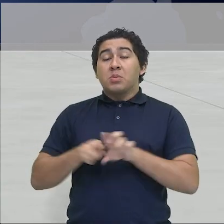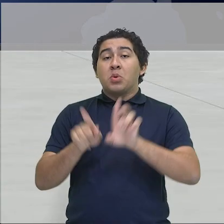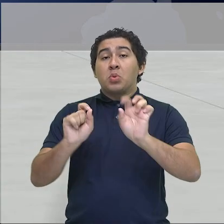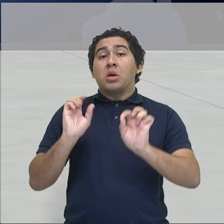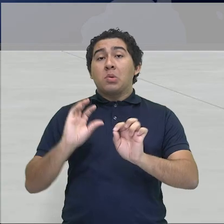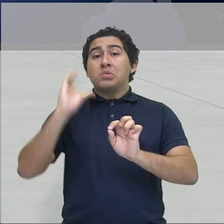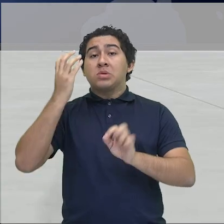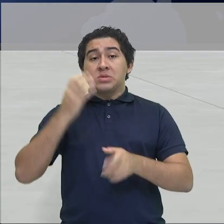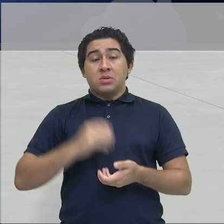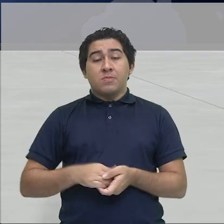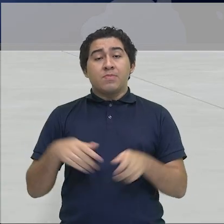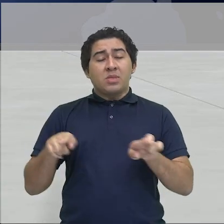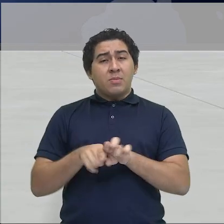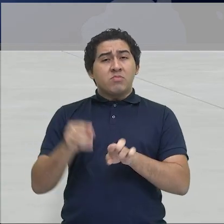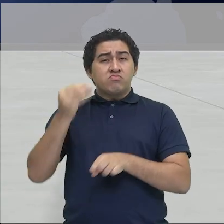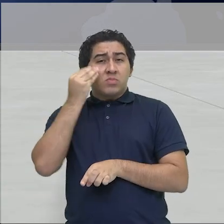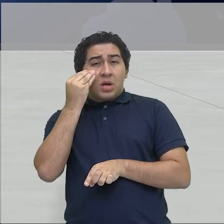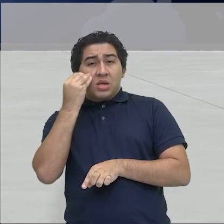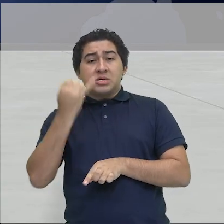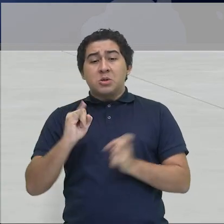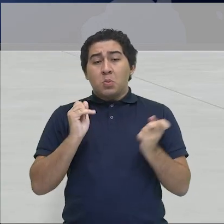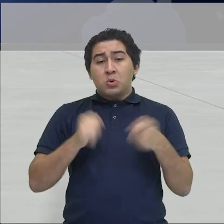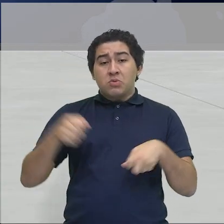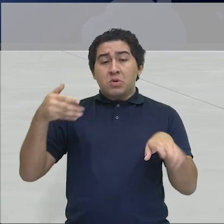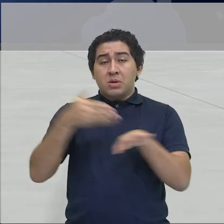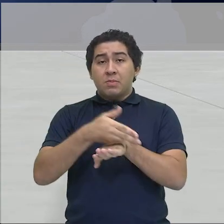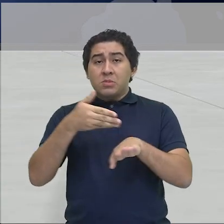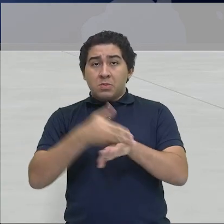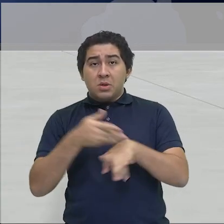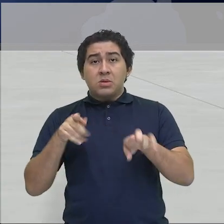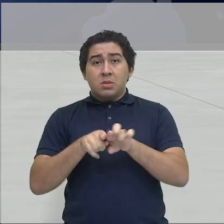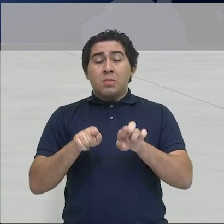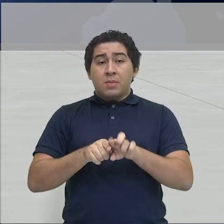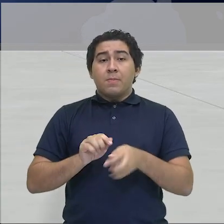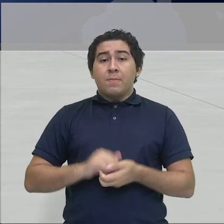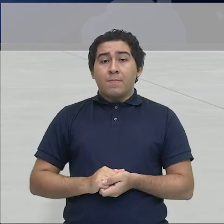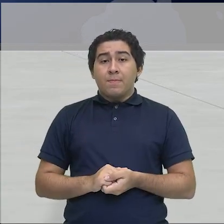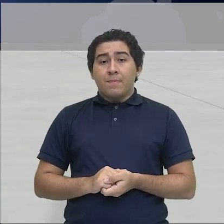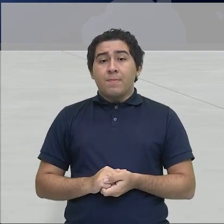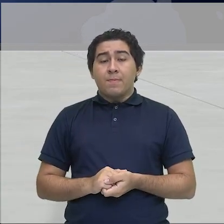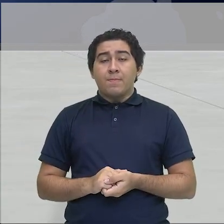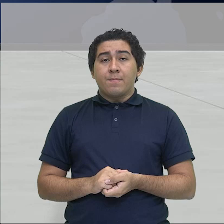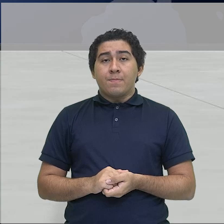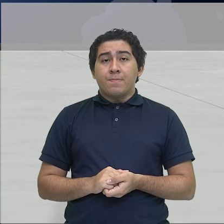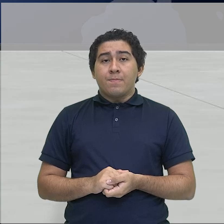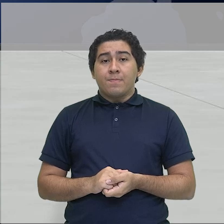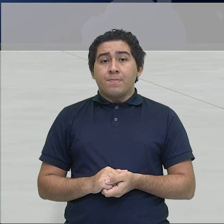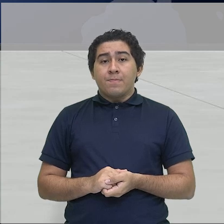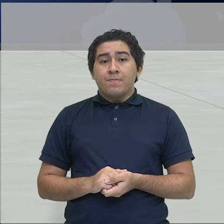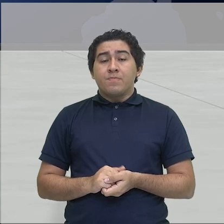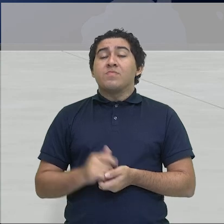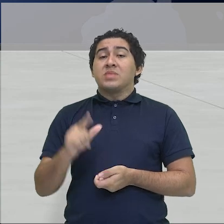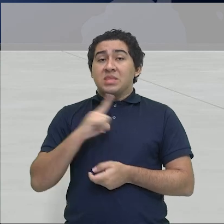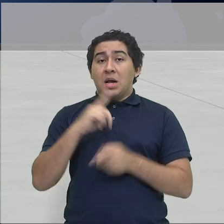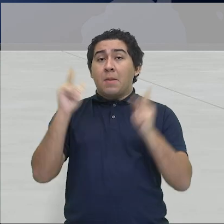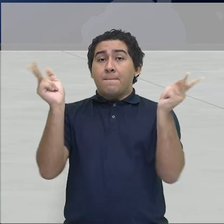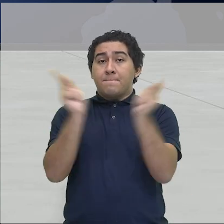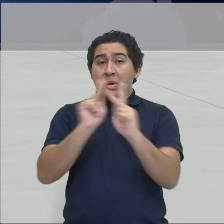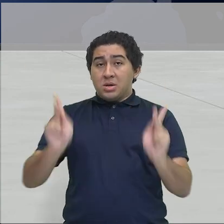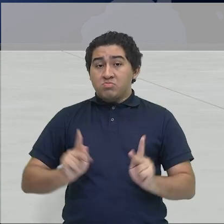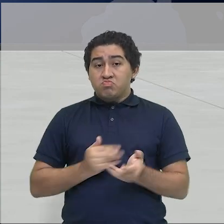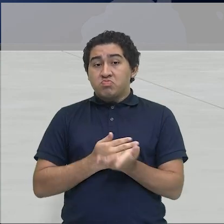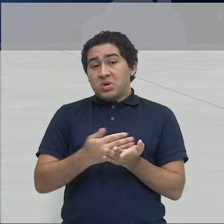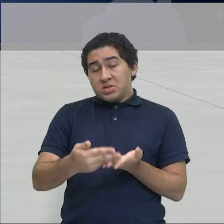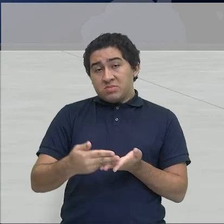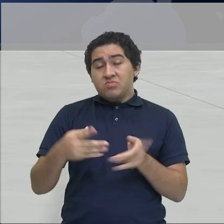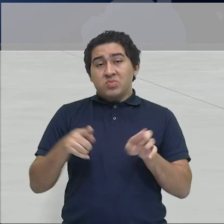tentam intervir, tentam fazer com que eles deem paz, tragam a paz,